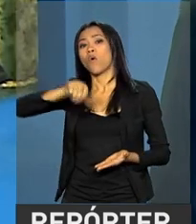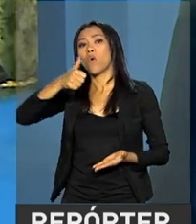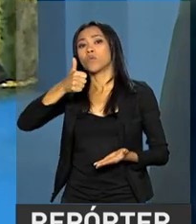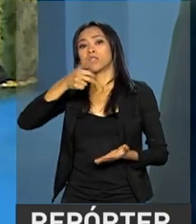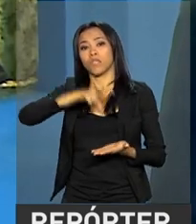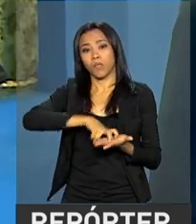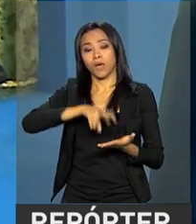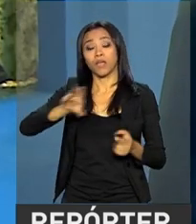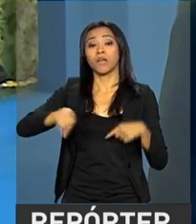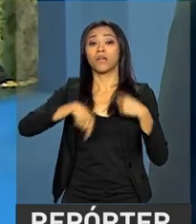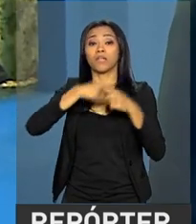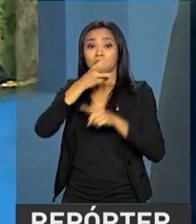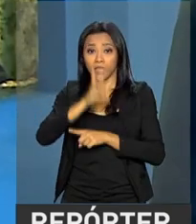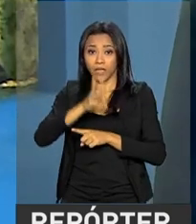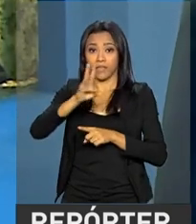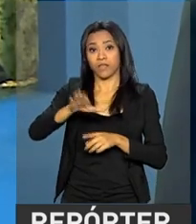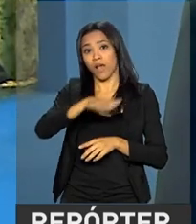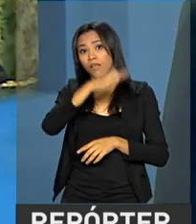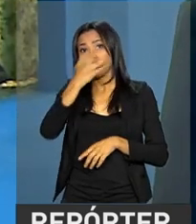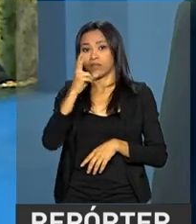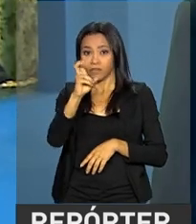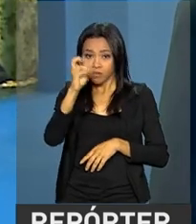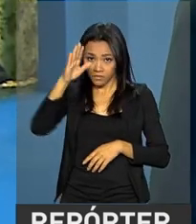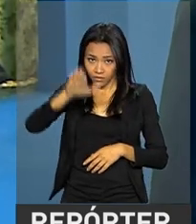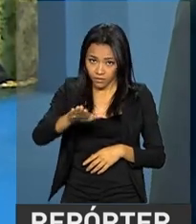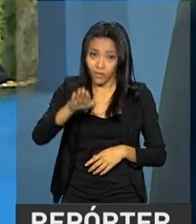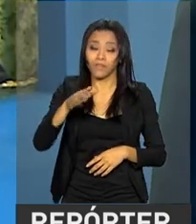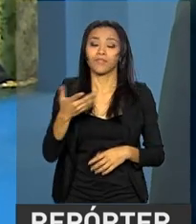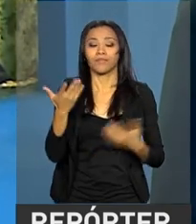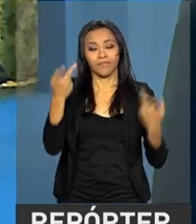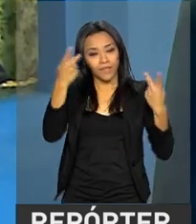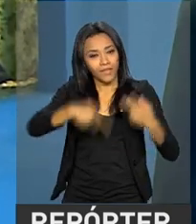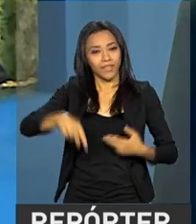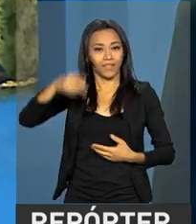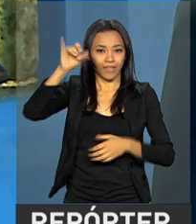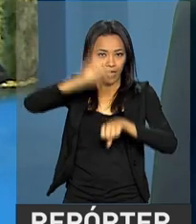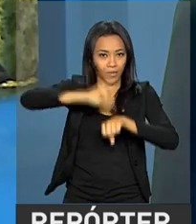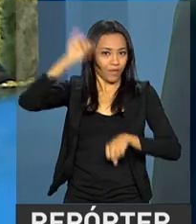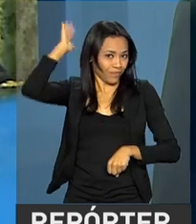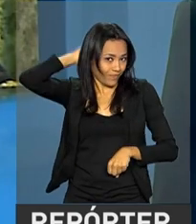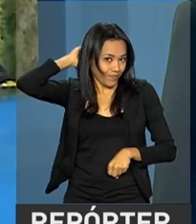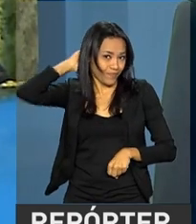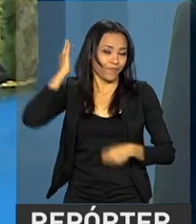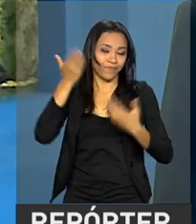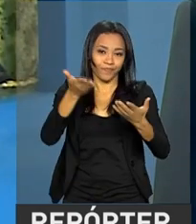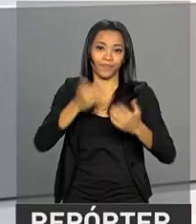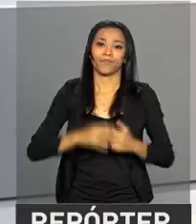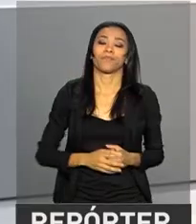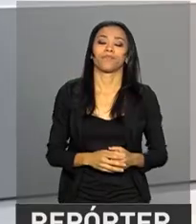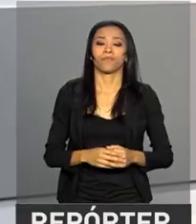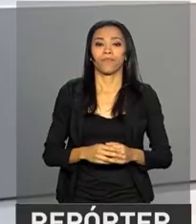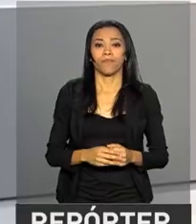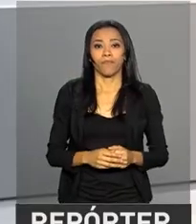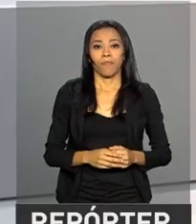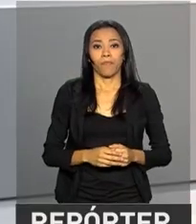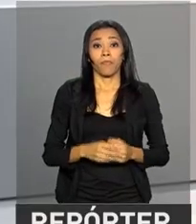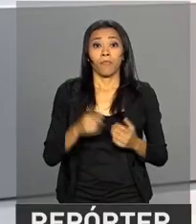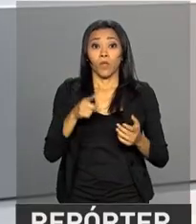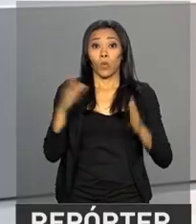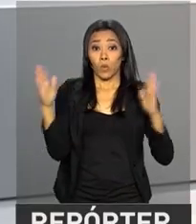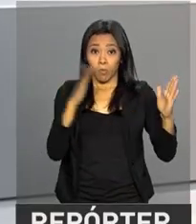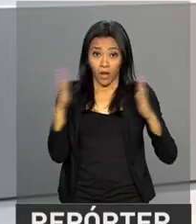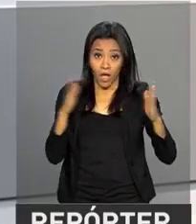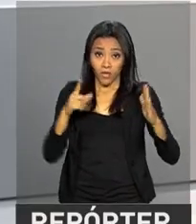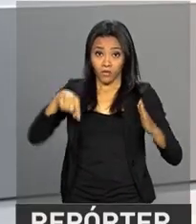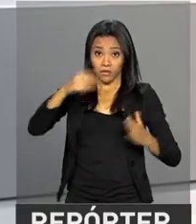manhã e das 3 às 5 da tarde. De Belém, no Pará, Paulo La Sálvia. O prazo para